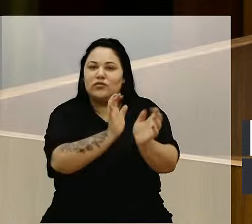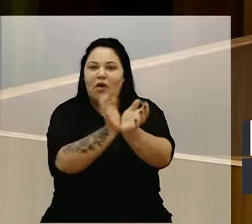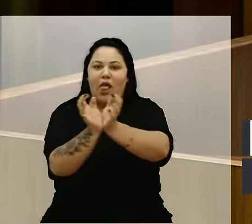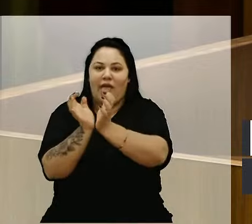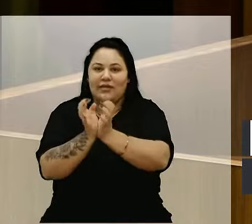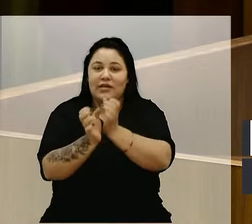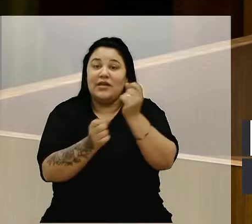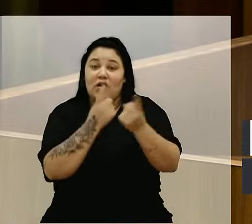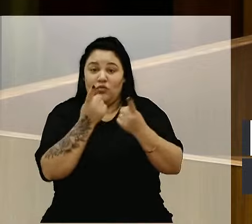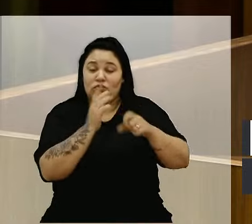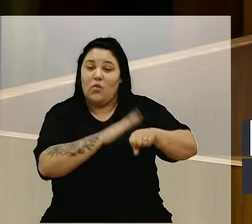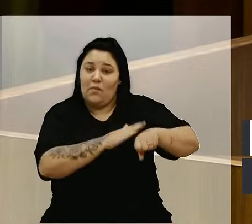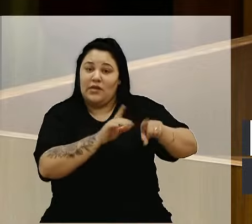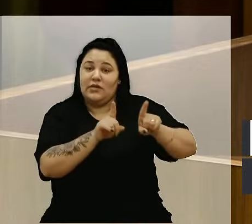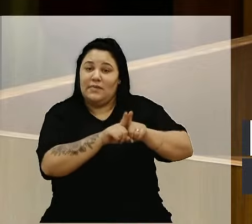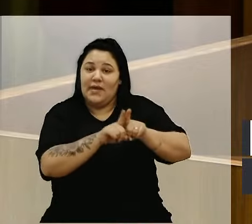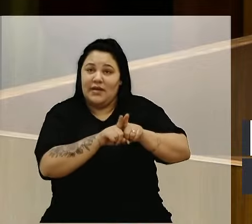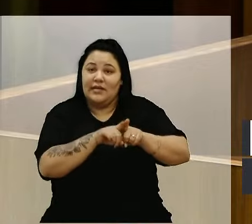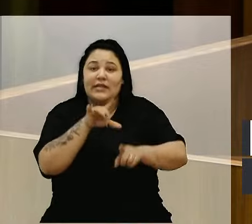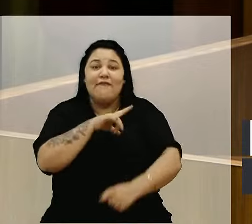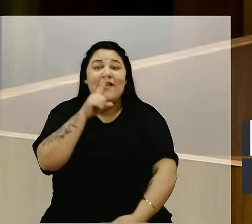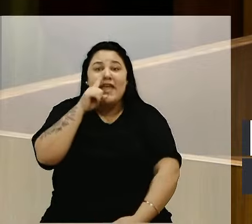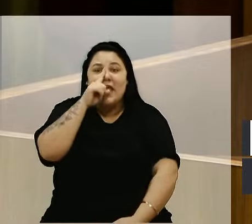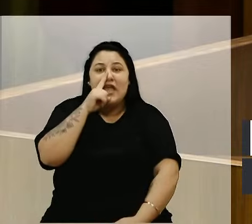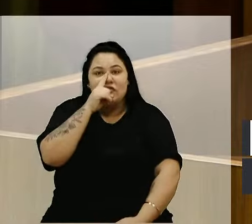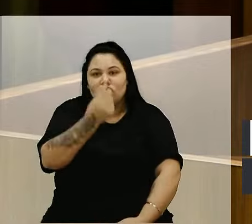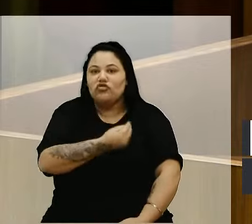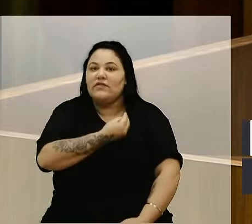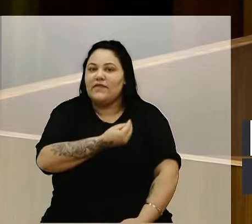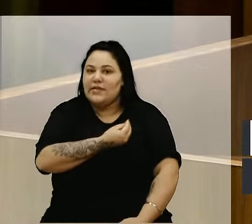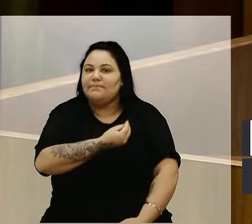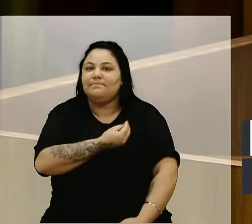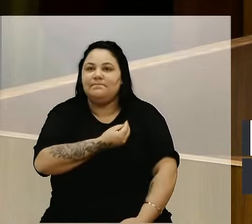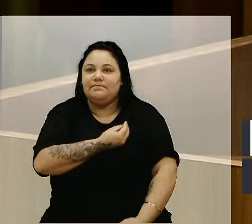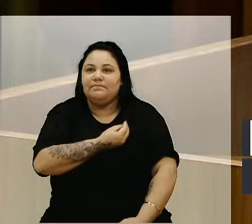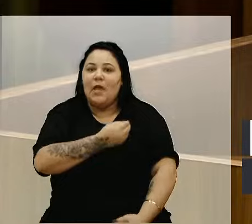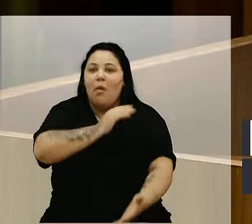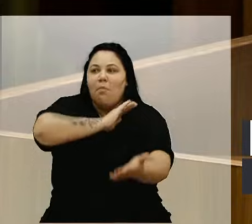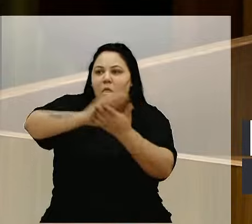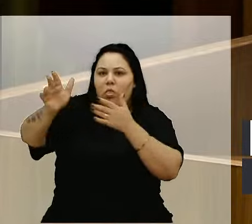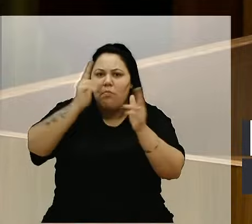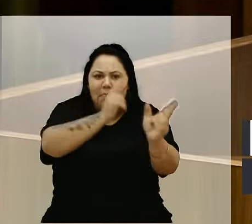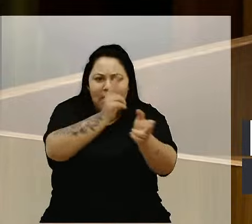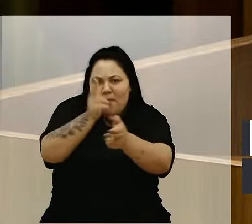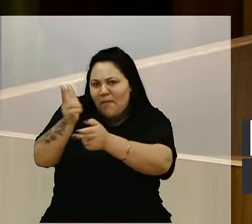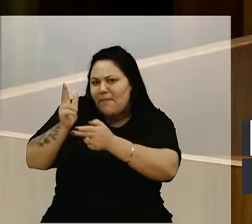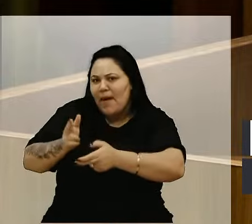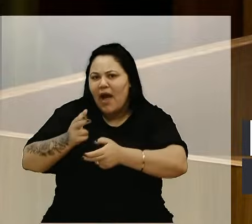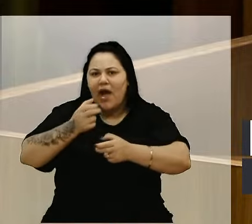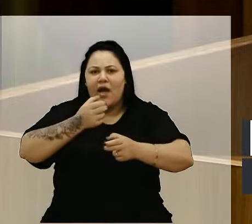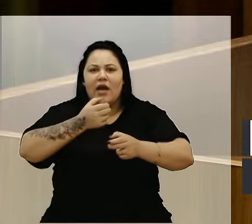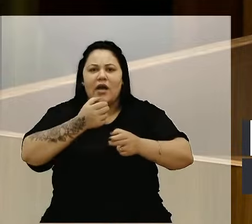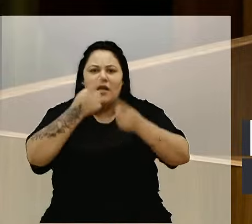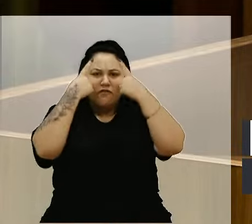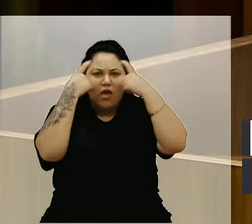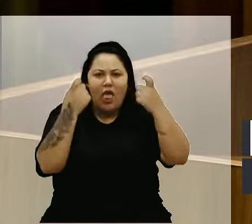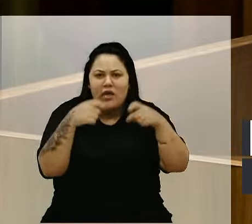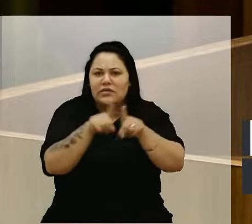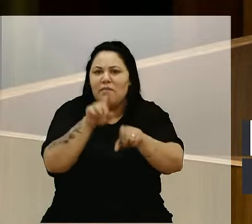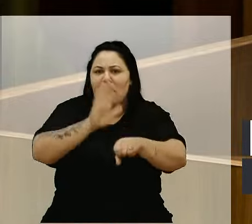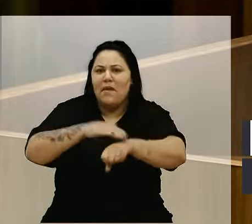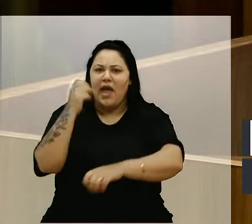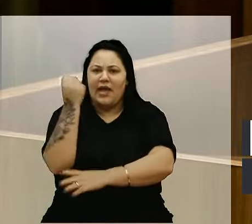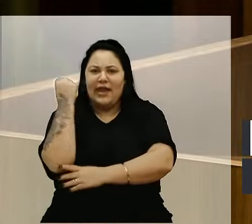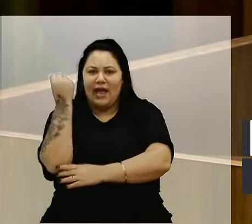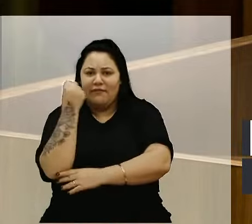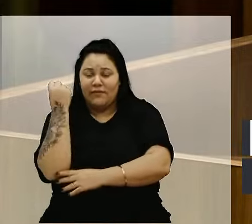algumas situações, correu risco iminente de vida, escapando de tiros e agressões mais graves. A própria imprensa,